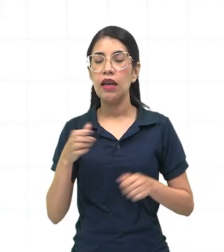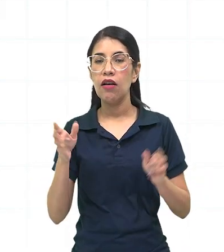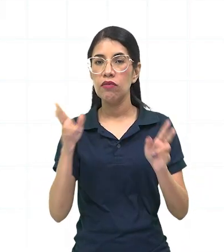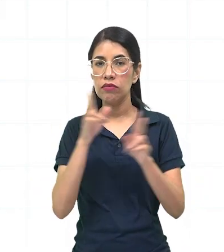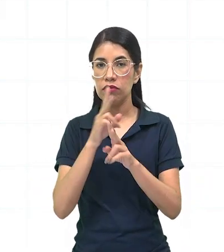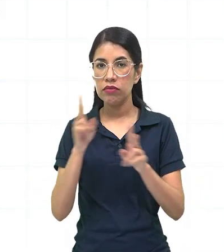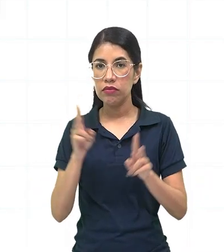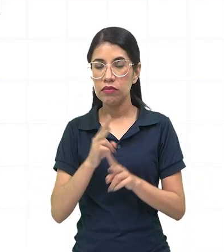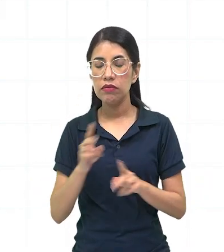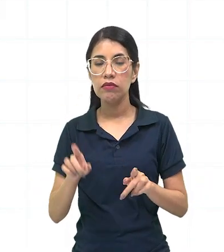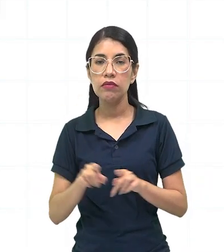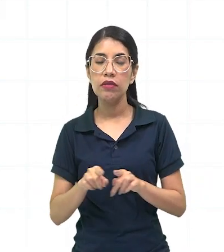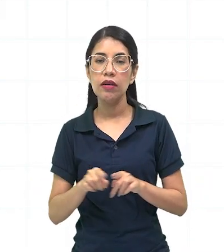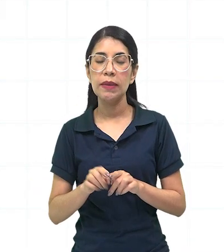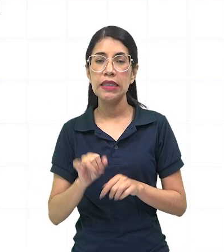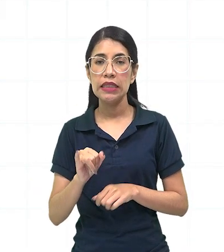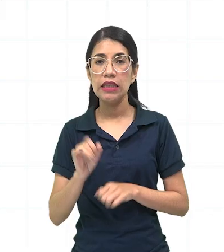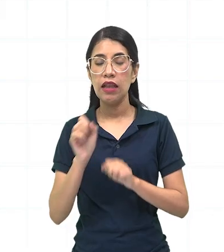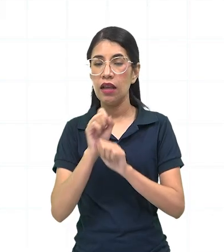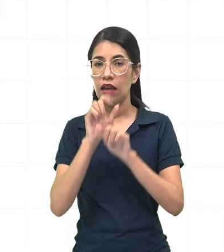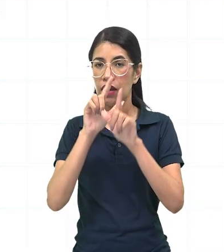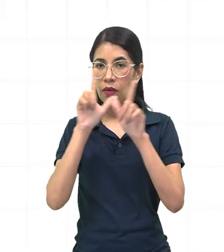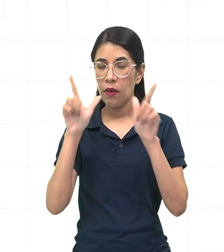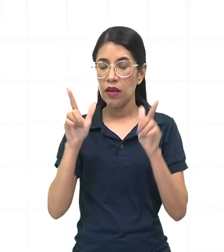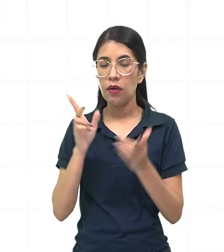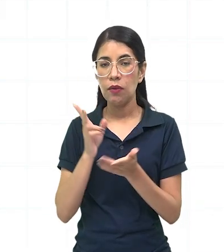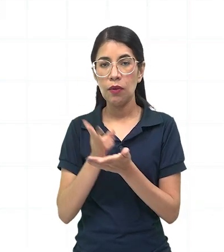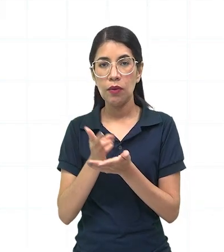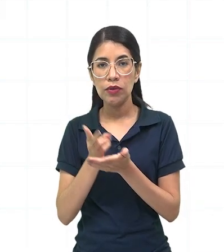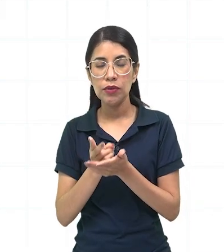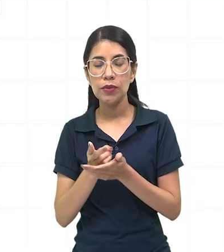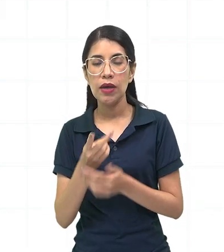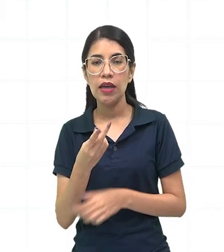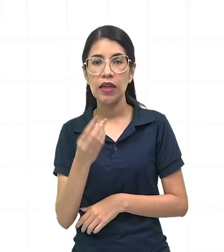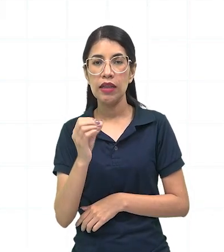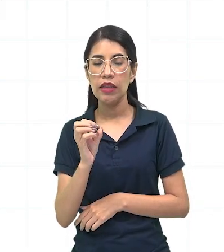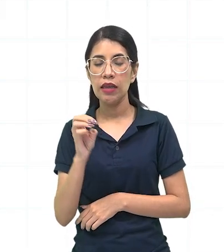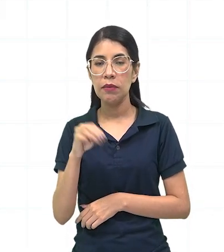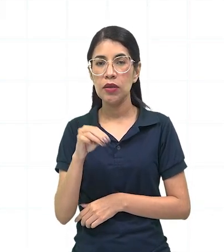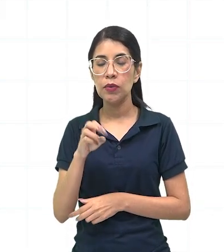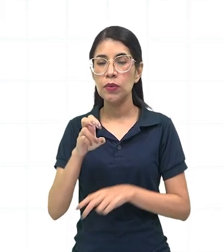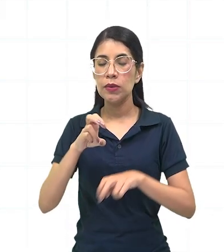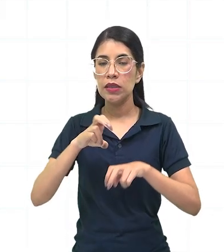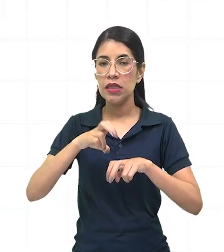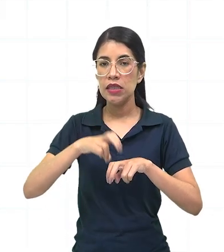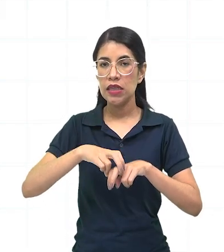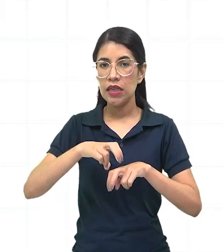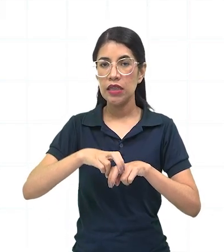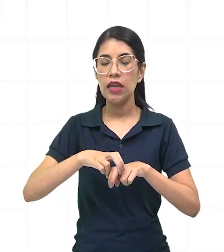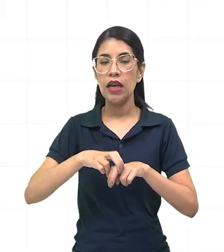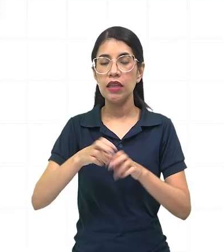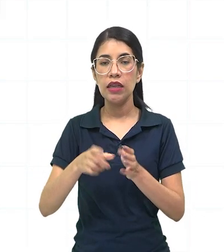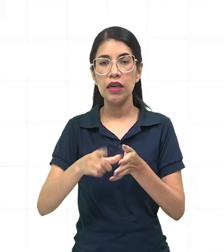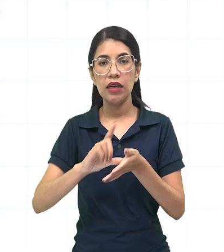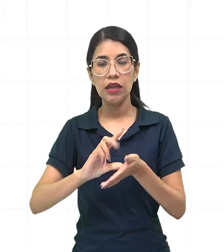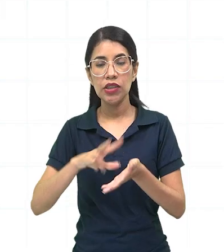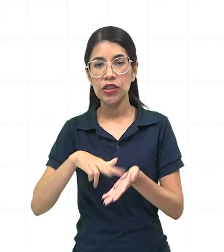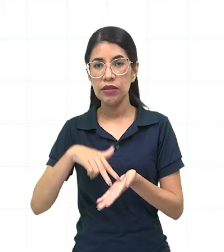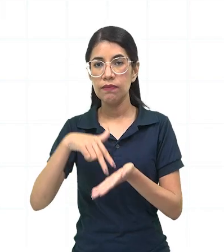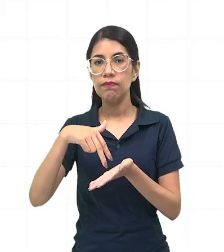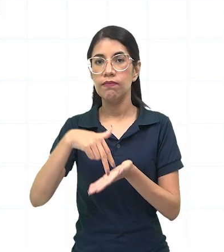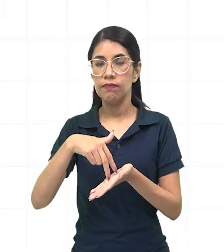Após recobrar a consciência, deve permanecer pelo menos 10 minutos sentada antes de ficar em